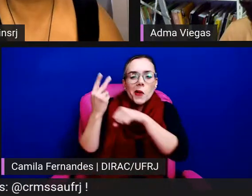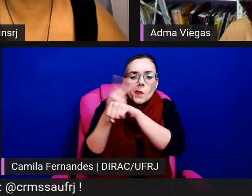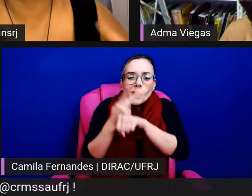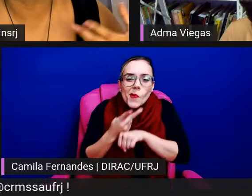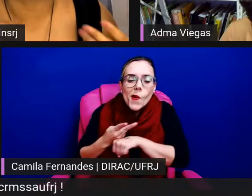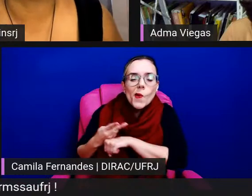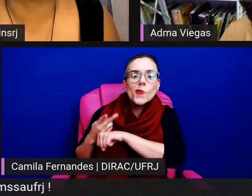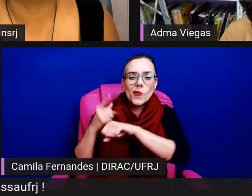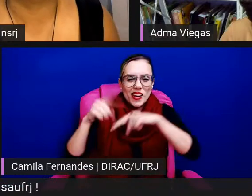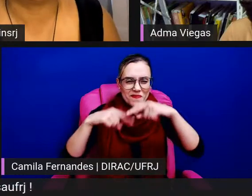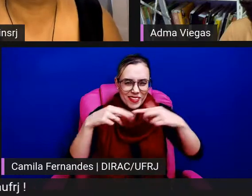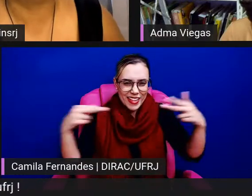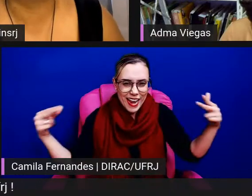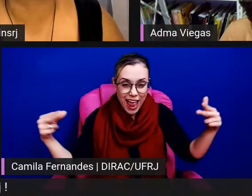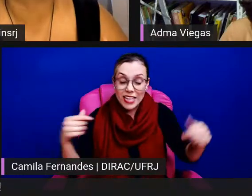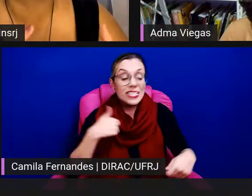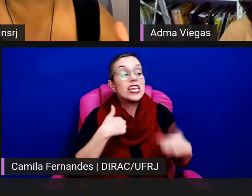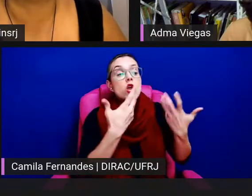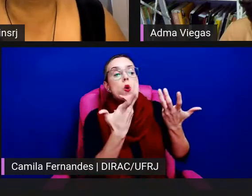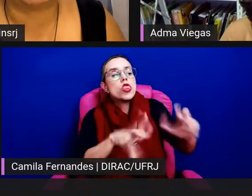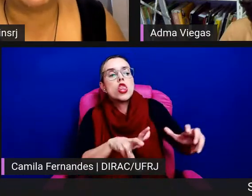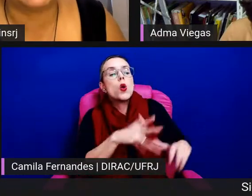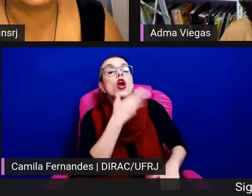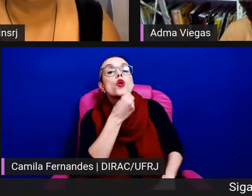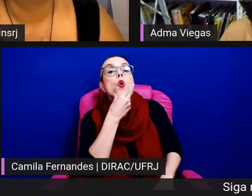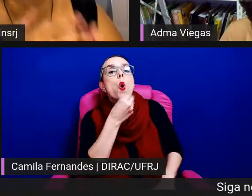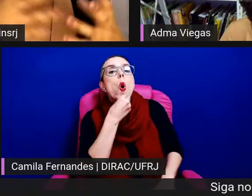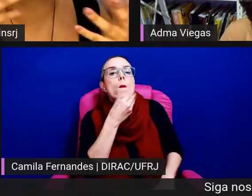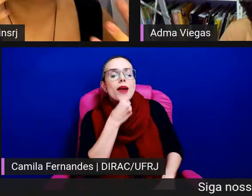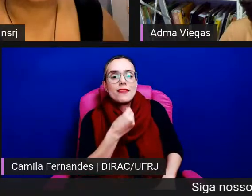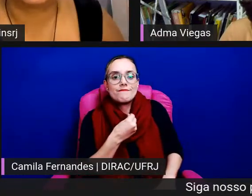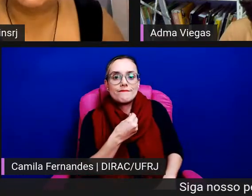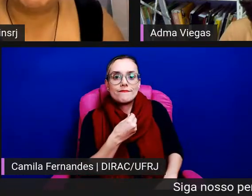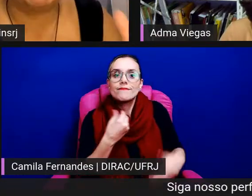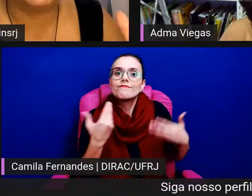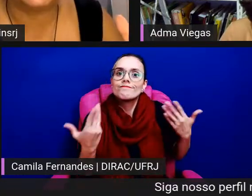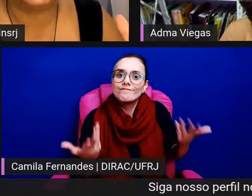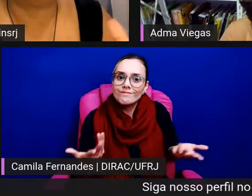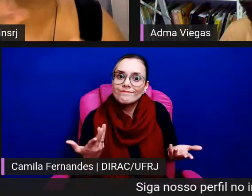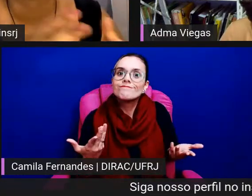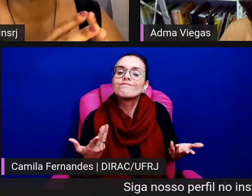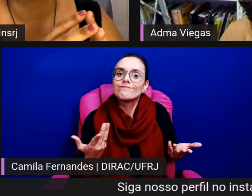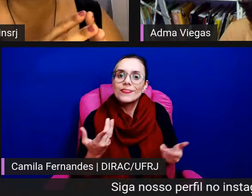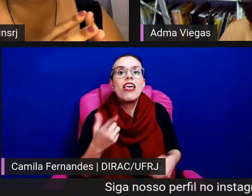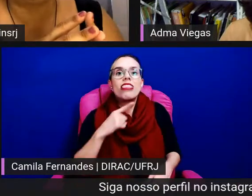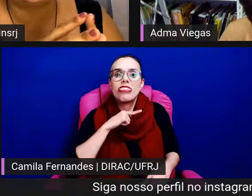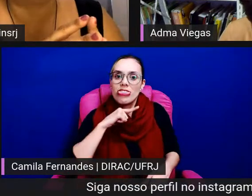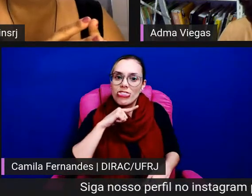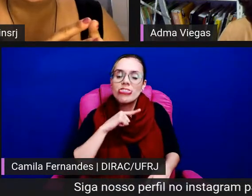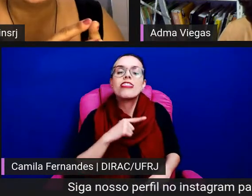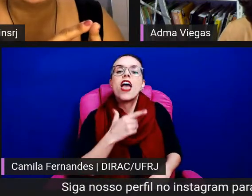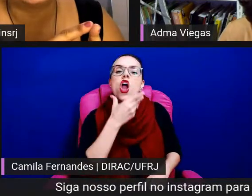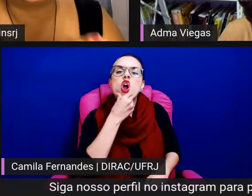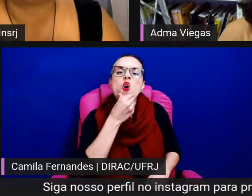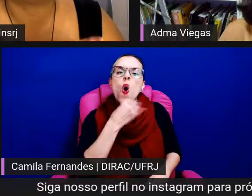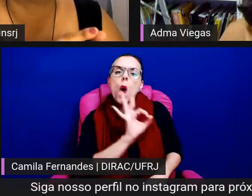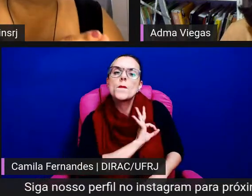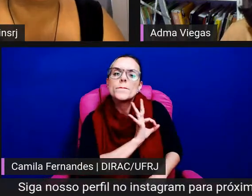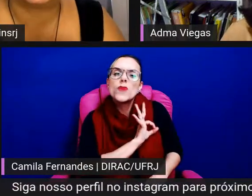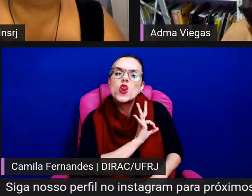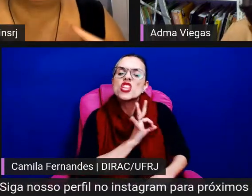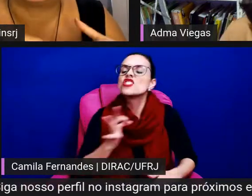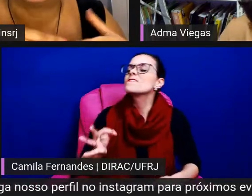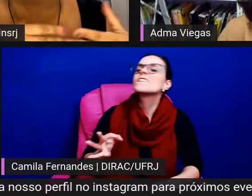sou uma mulher, levantou sua blusa, colocando seios à mostra, numa super violência, e os policiais, mesmo assim,